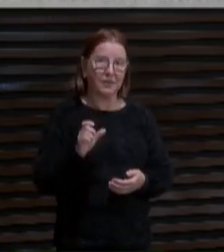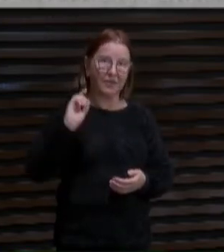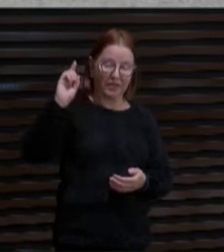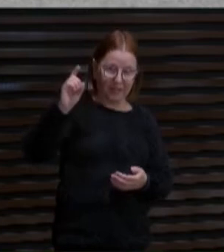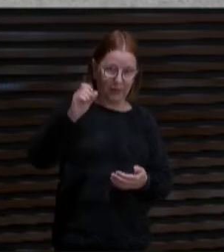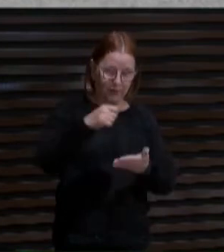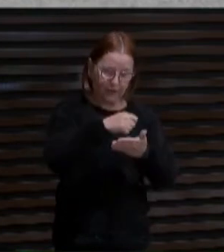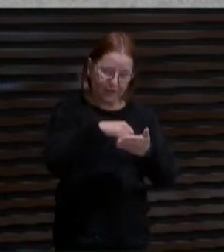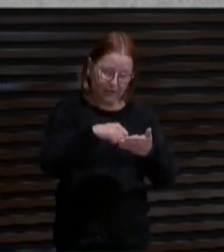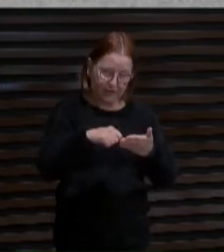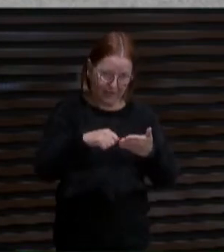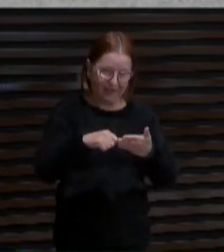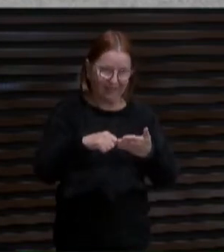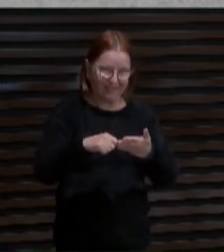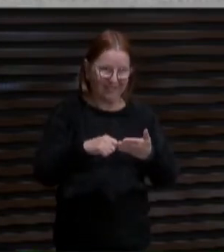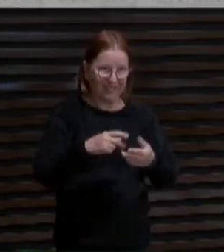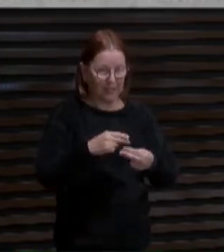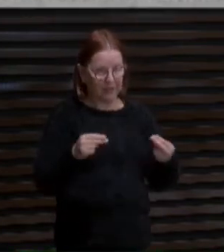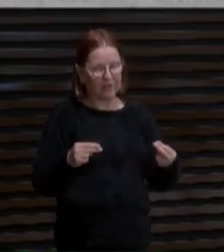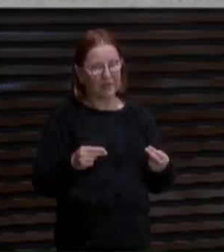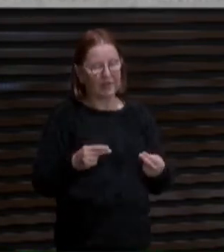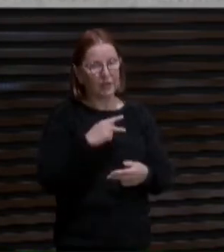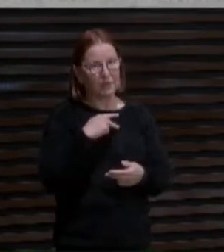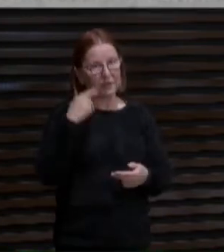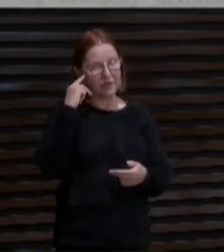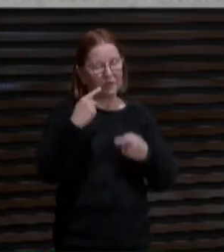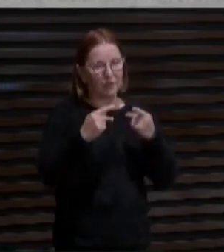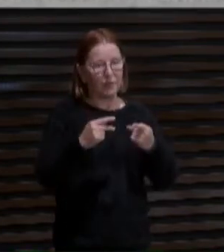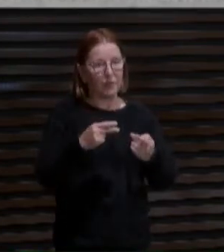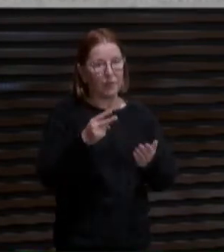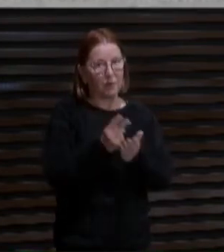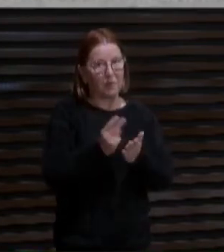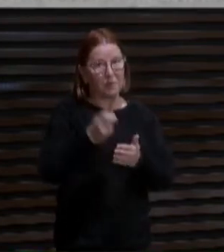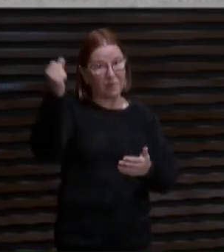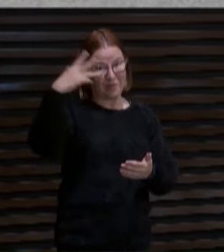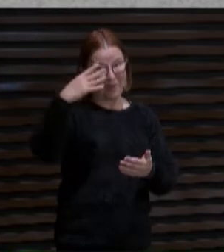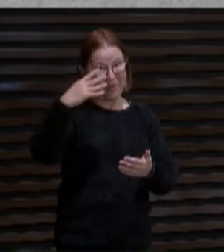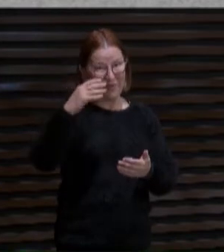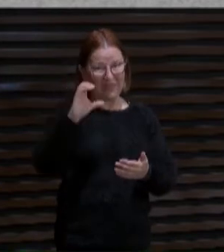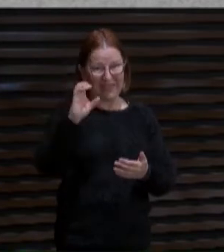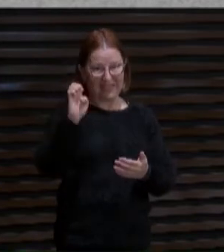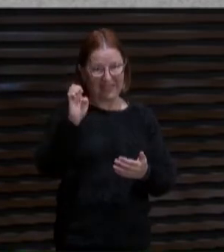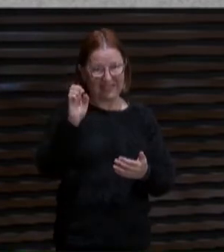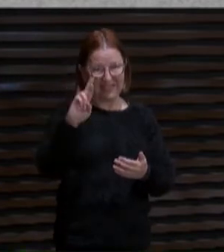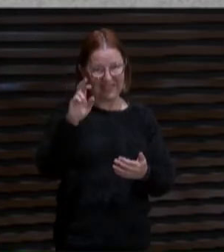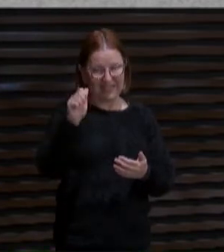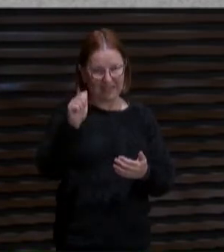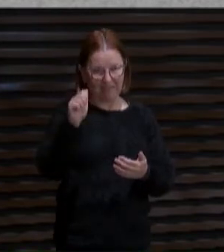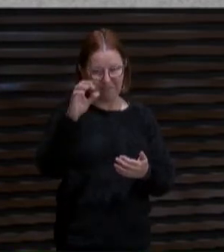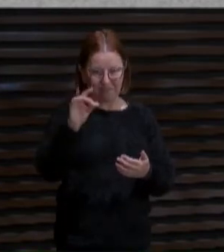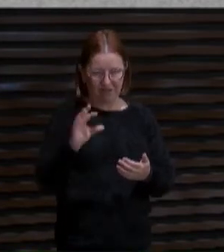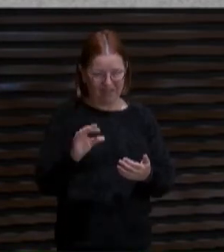que o pastor Guilherme falou essa frase o mesmo sol que amolece a serem endurece o Barro eu anotei que que significa isso